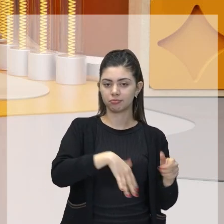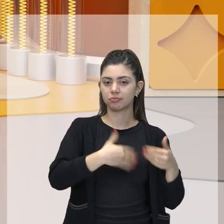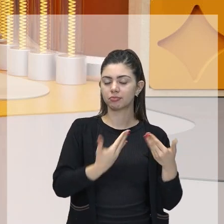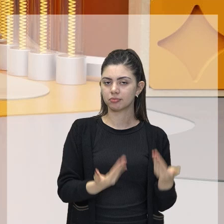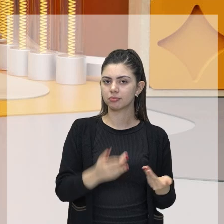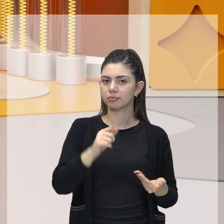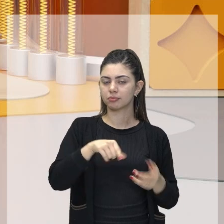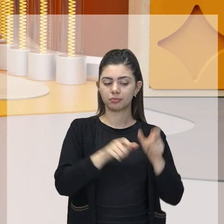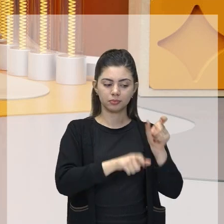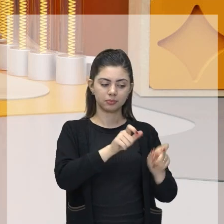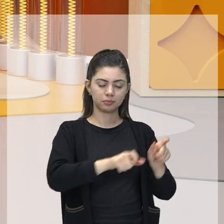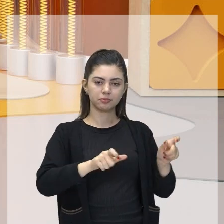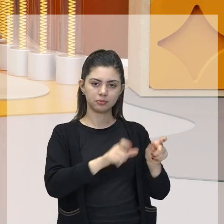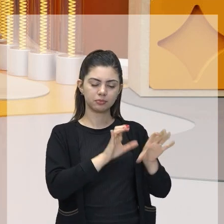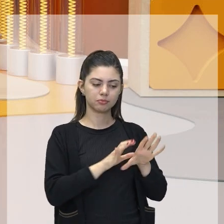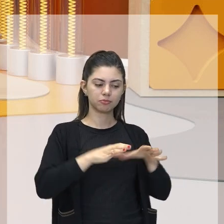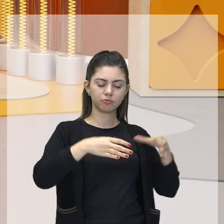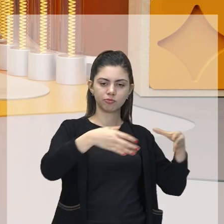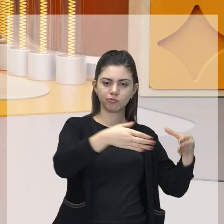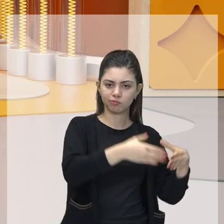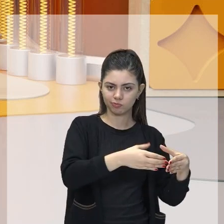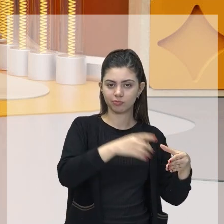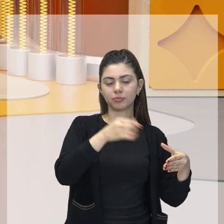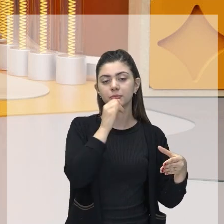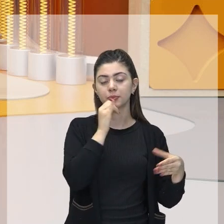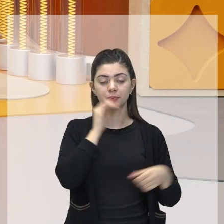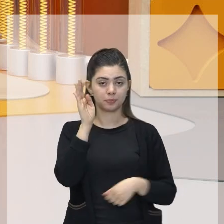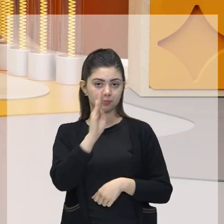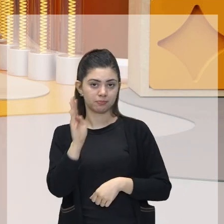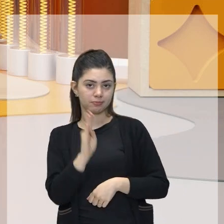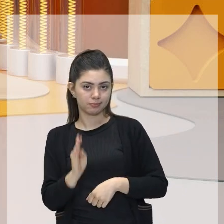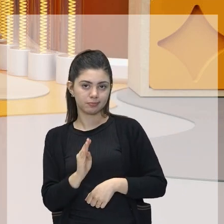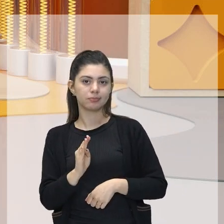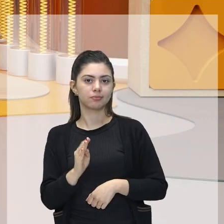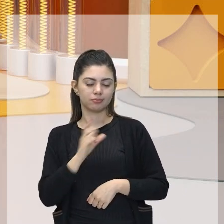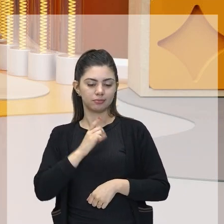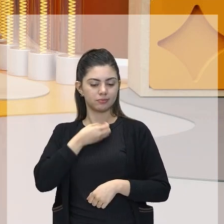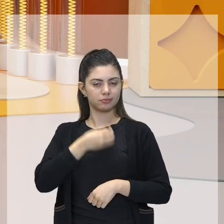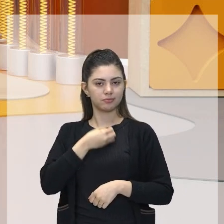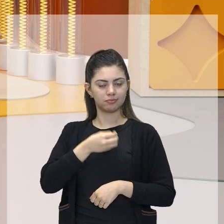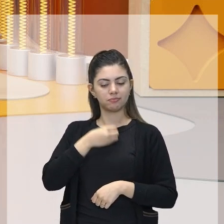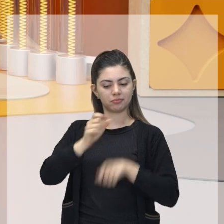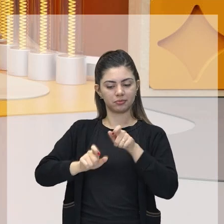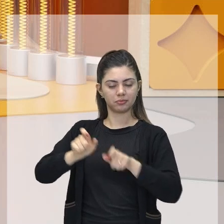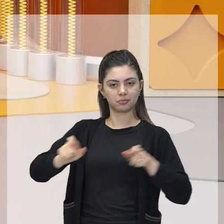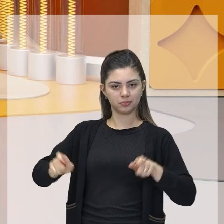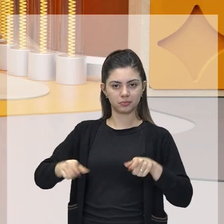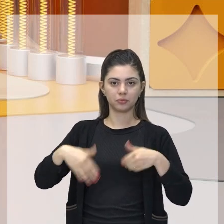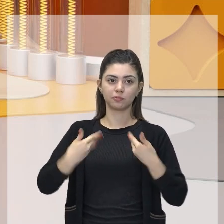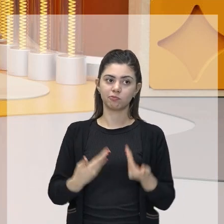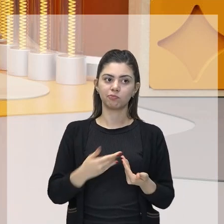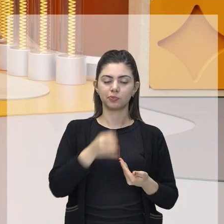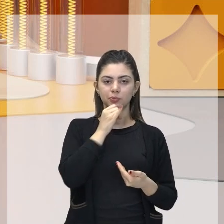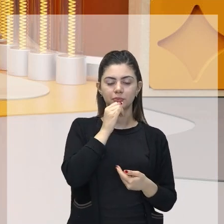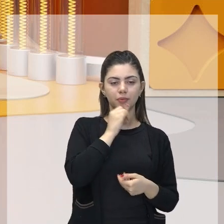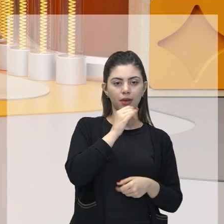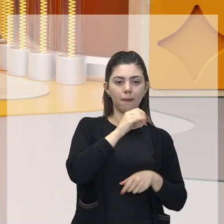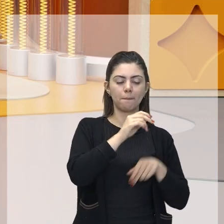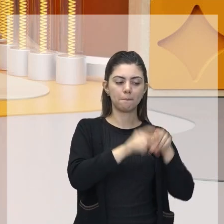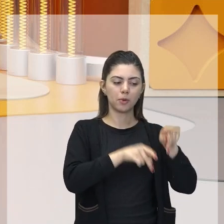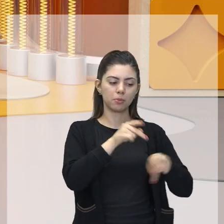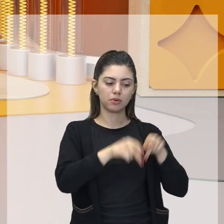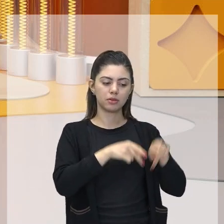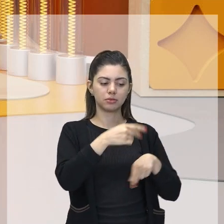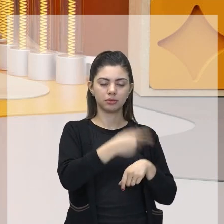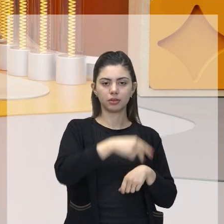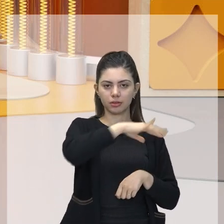estão ali, juntas, né? O povo brasileiro são as pessoas que moram no Brasil. Né? O povo do Amazonas, as pessoas que vivem no estado do Amazonas. Então